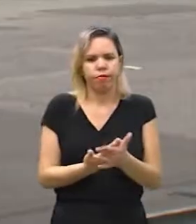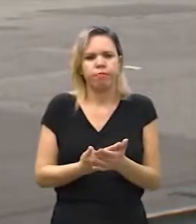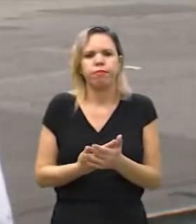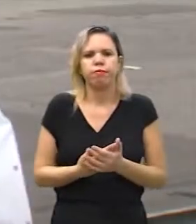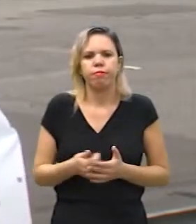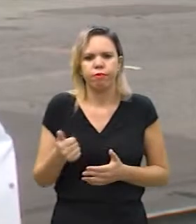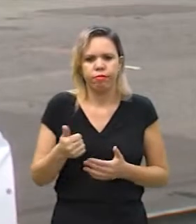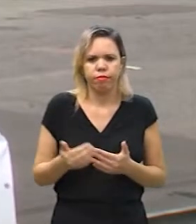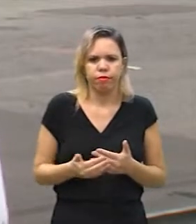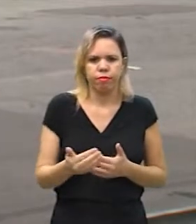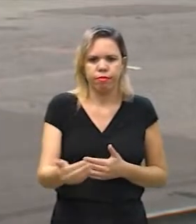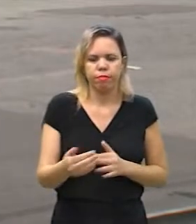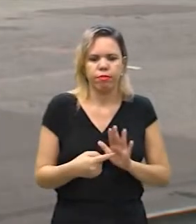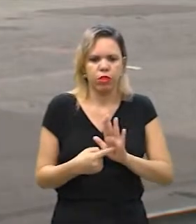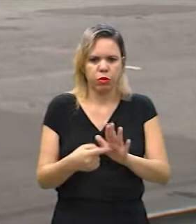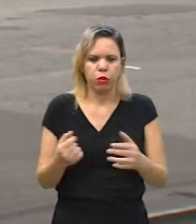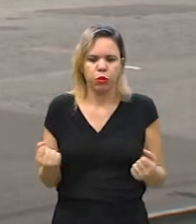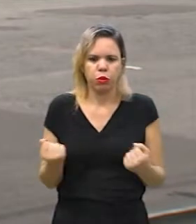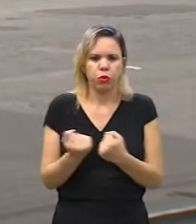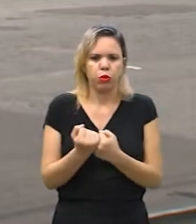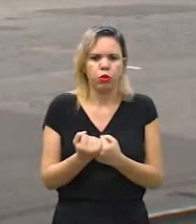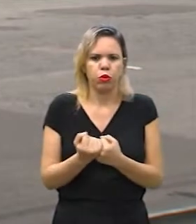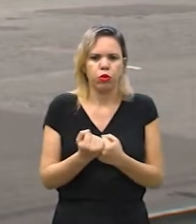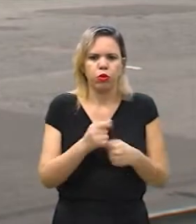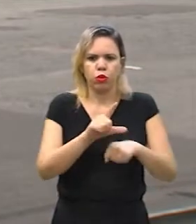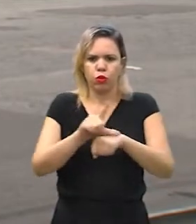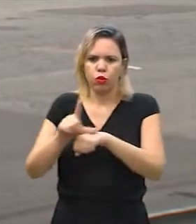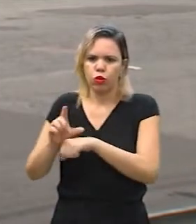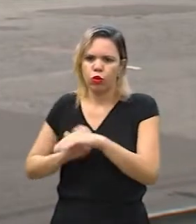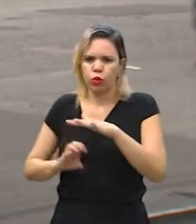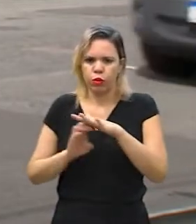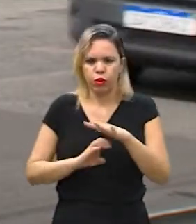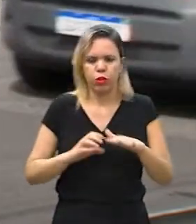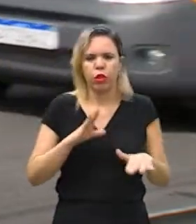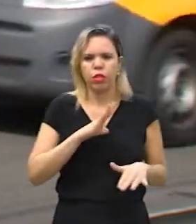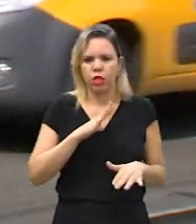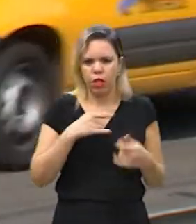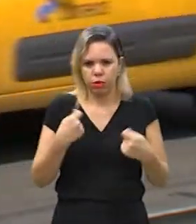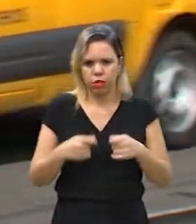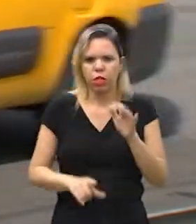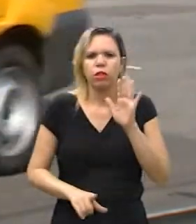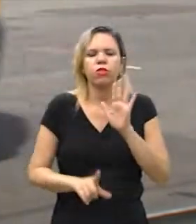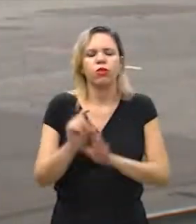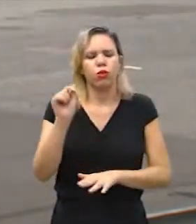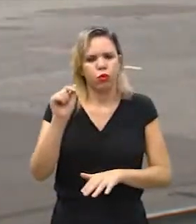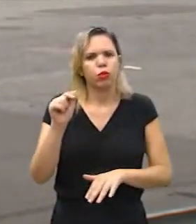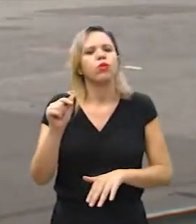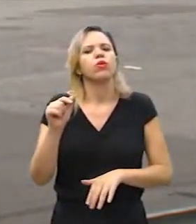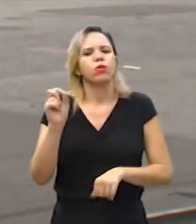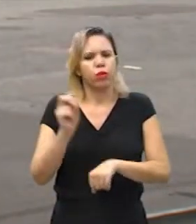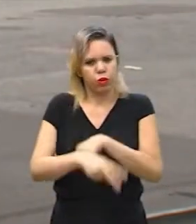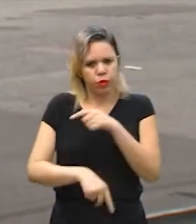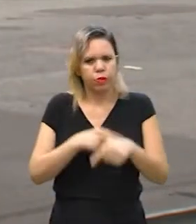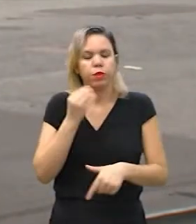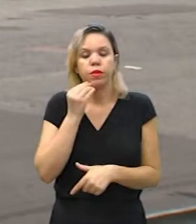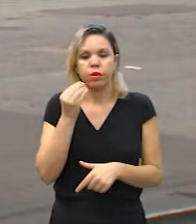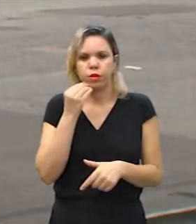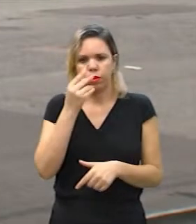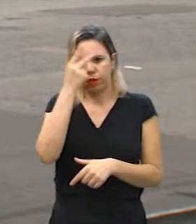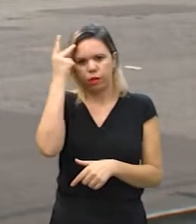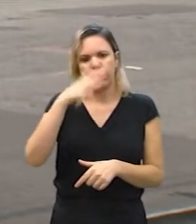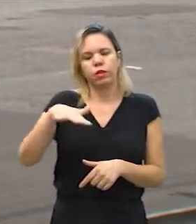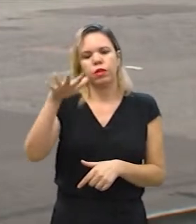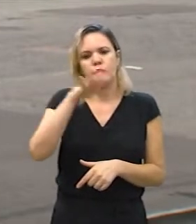Campinas eu o que dar o primeiro passo mostrar o apoio ao comércio até porque a nossa cidade precisa de geração de